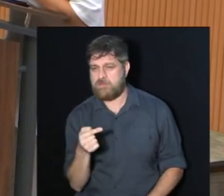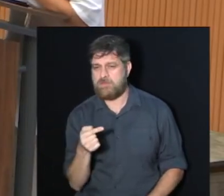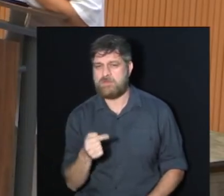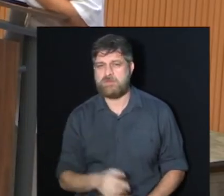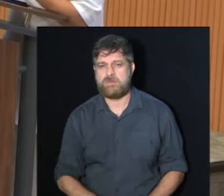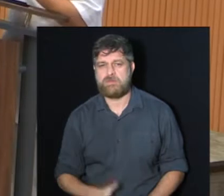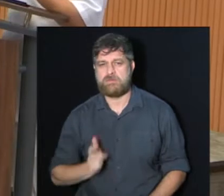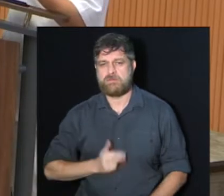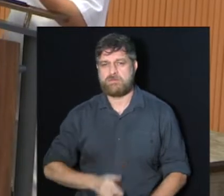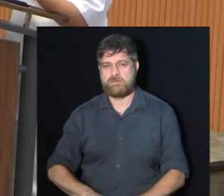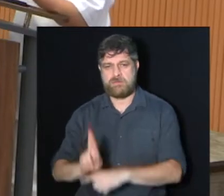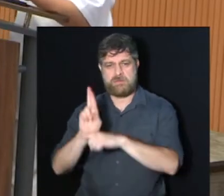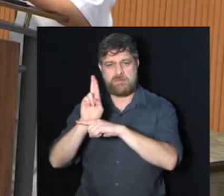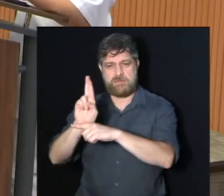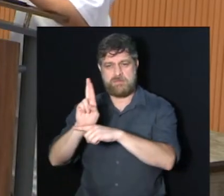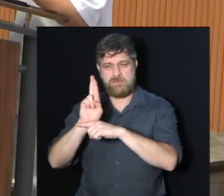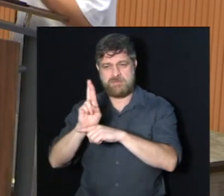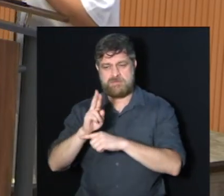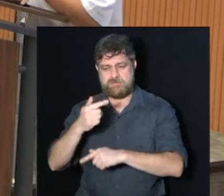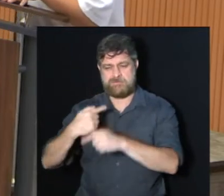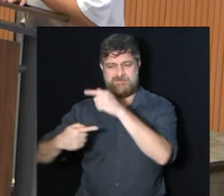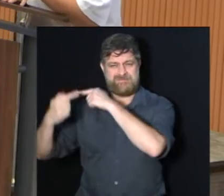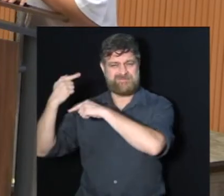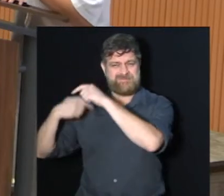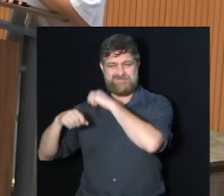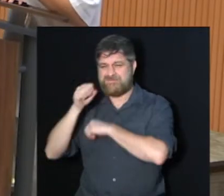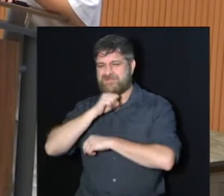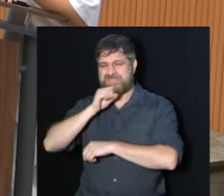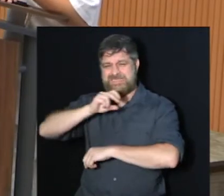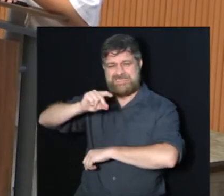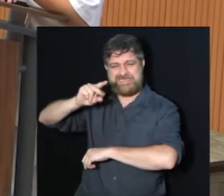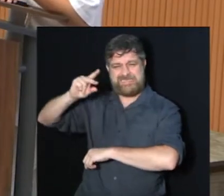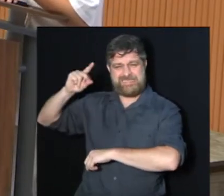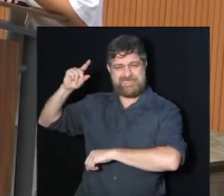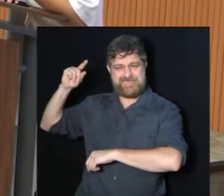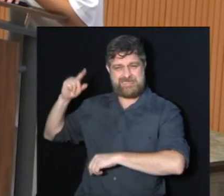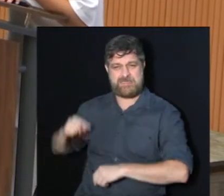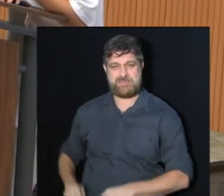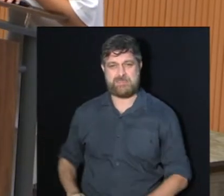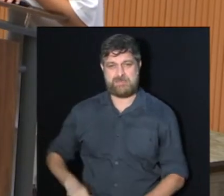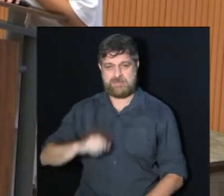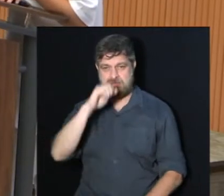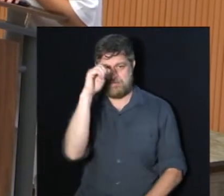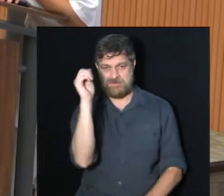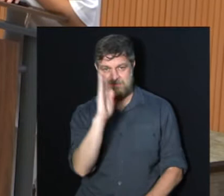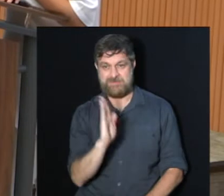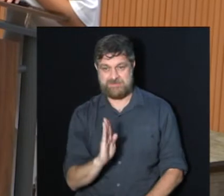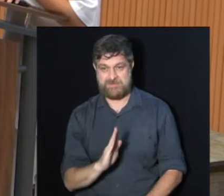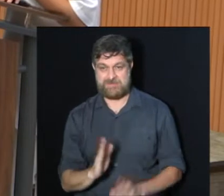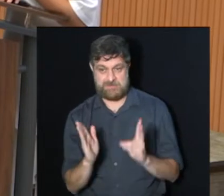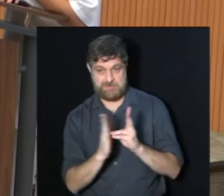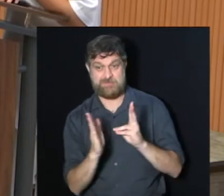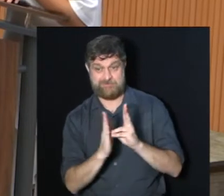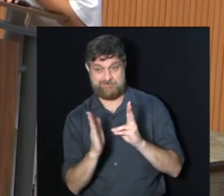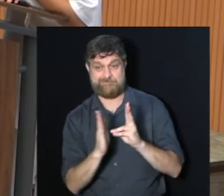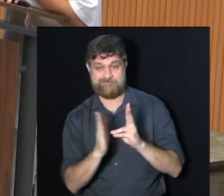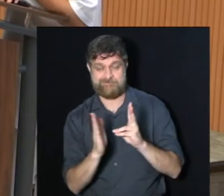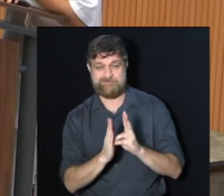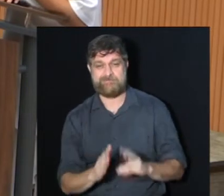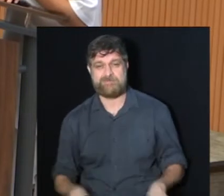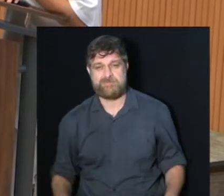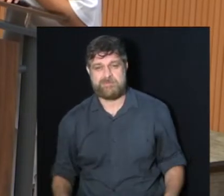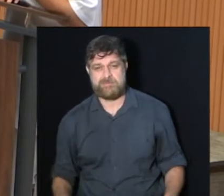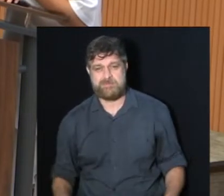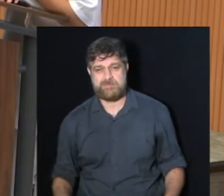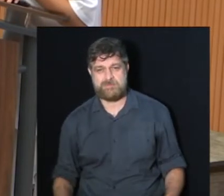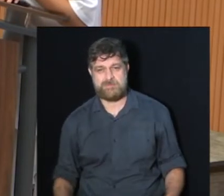está representando aqui os ancestrais mais velhos aqui no Brasil. Porque, quando eu cheguei aqui, ela já estava aqui, né? Então, em